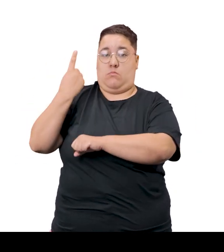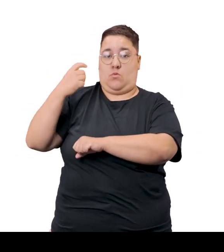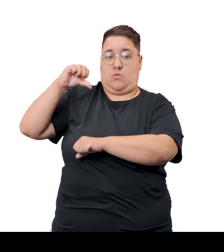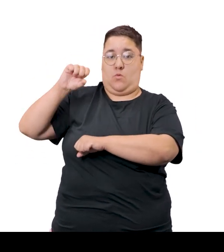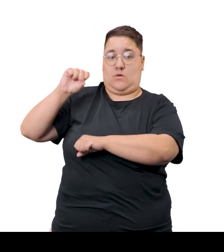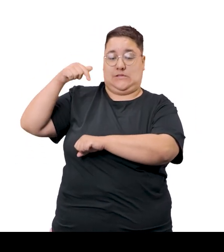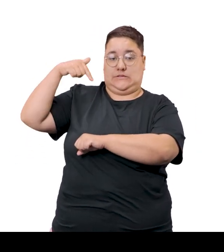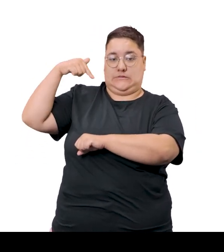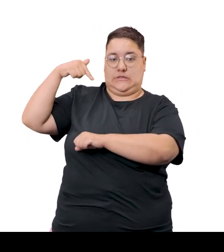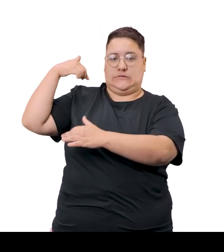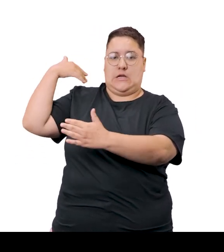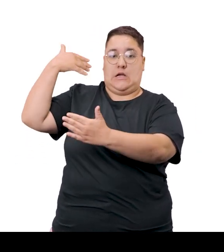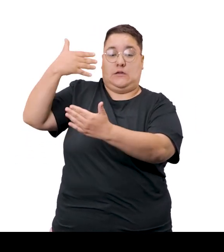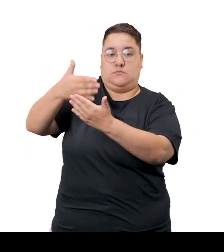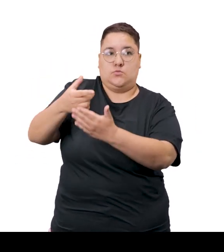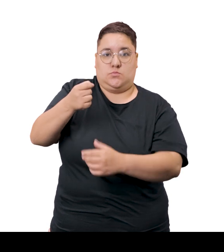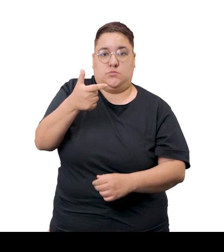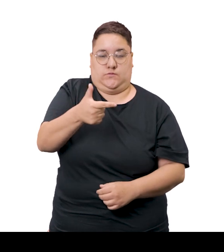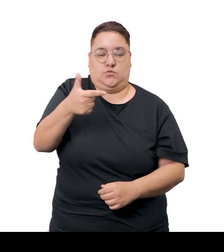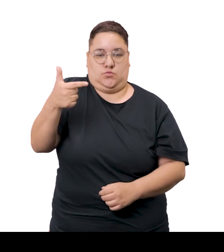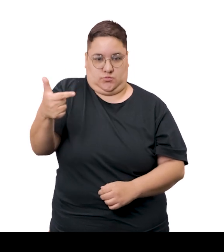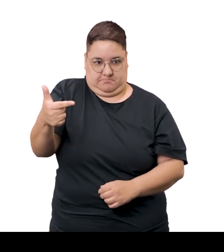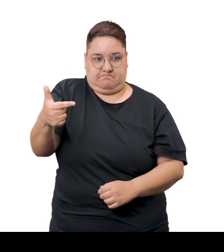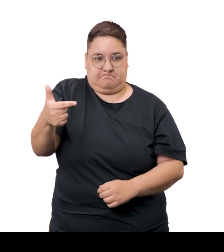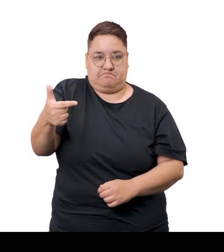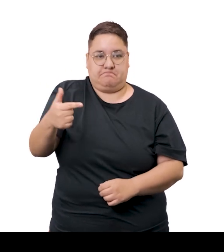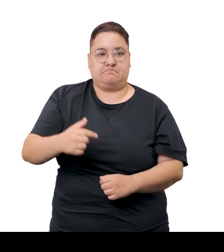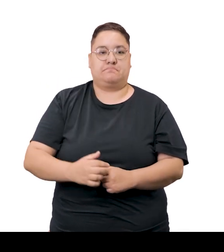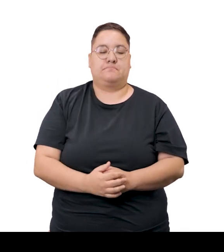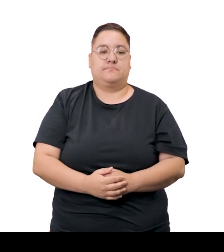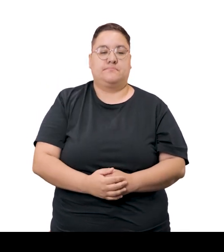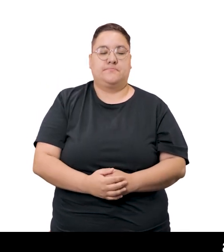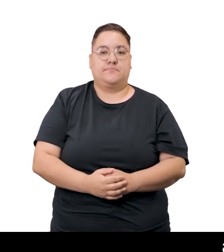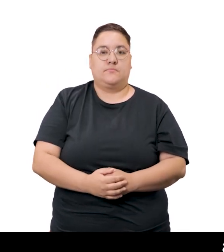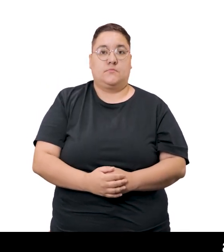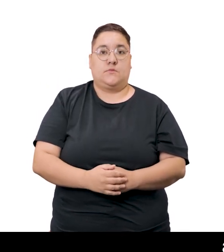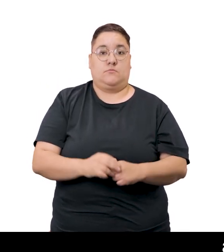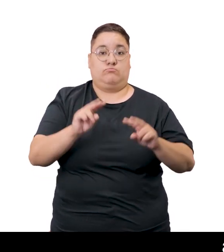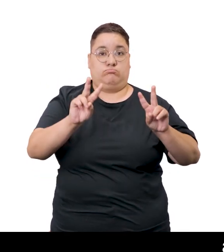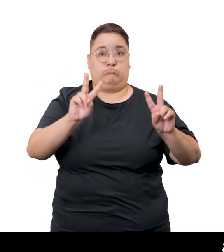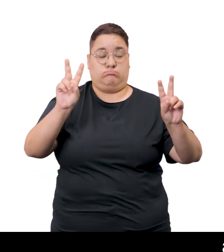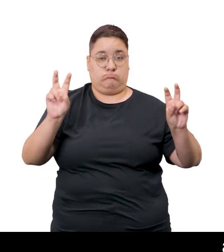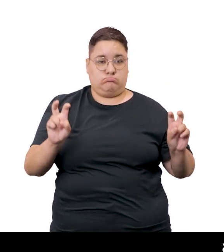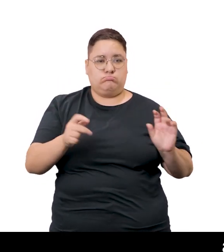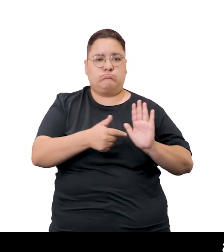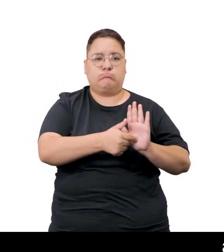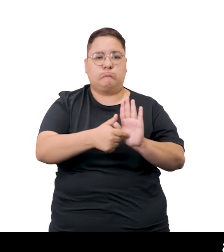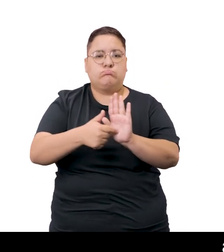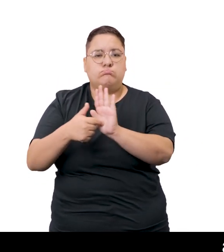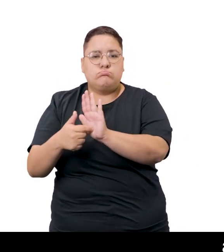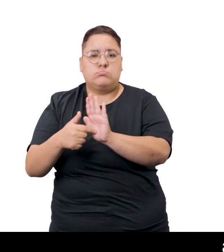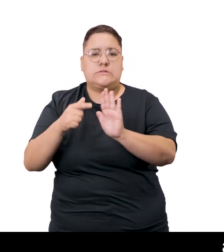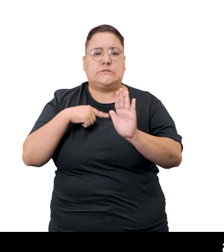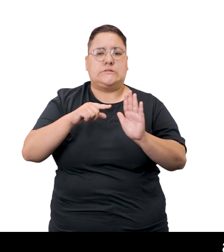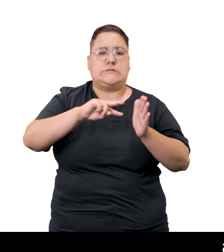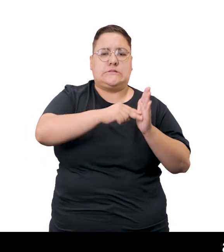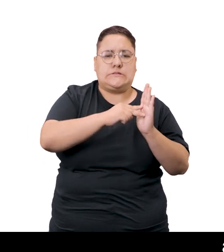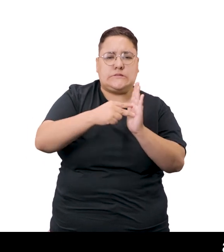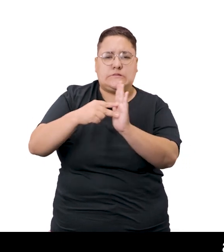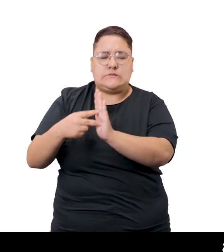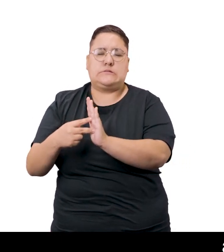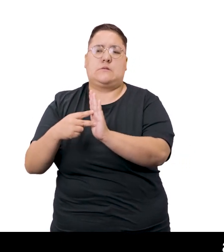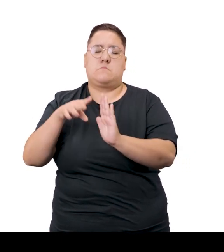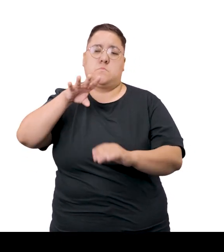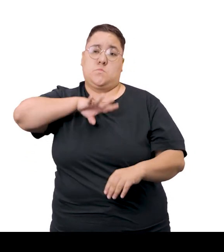e 2022. O subtítulo da mostra alude aos diferentes significados em português da